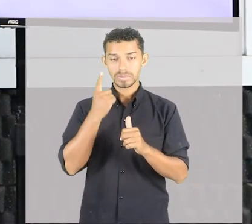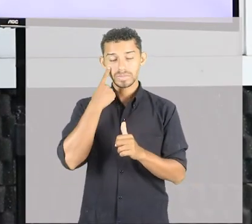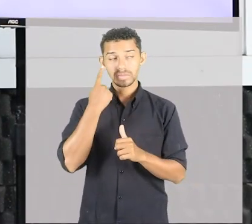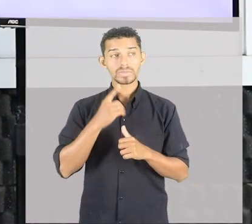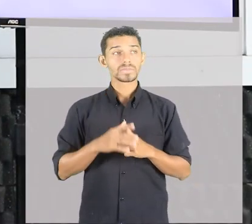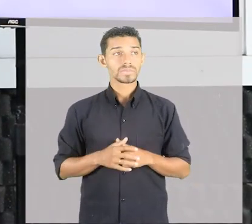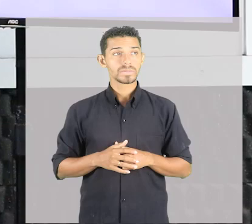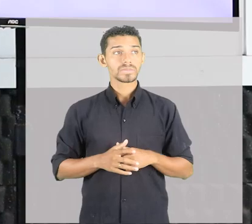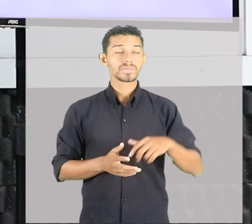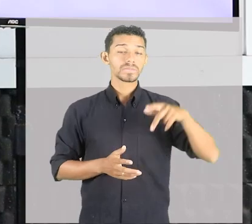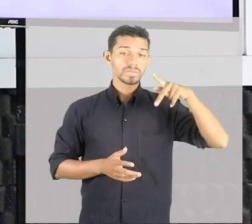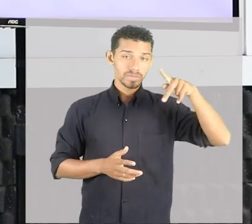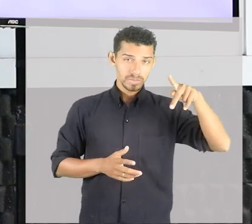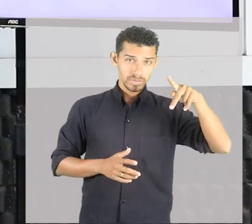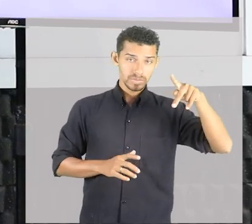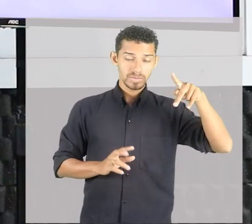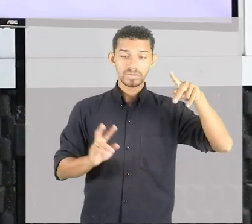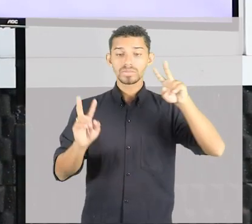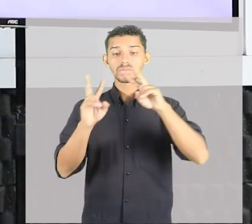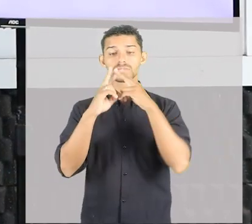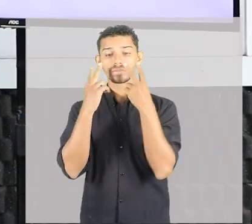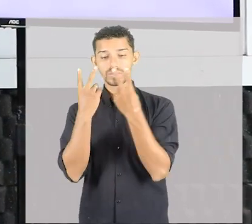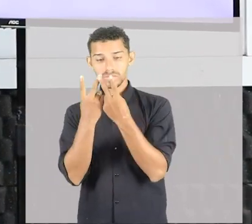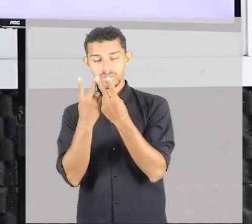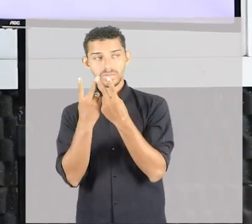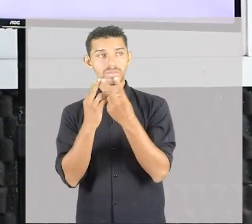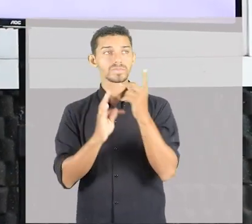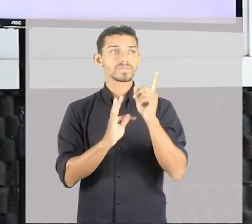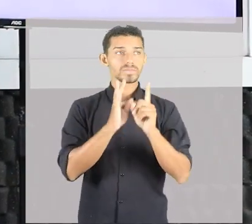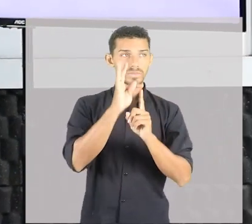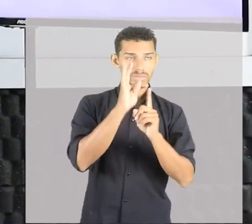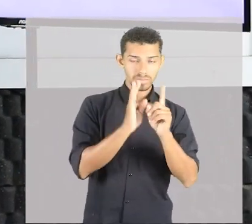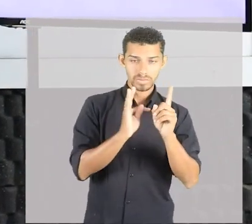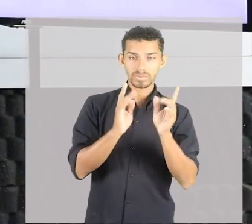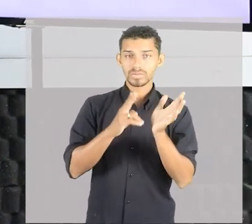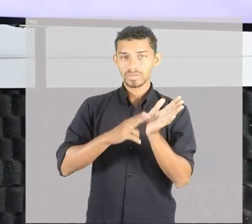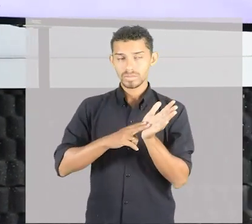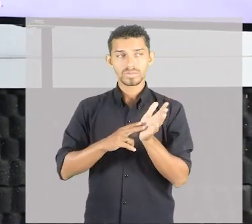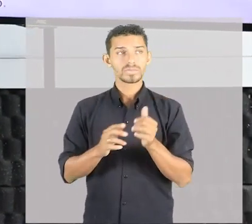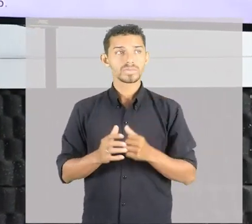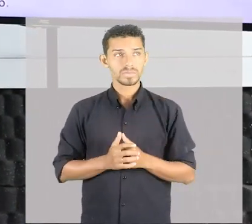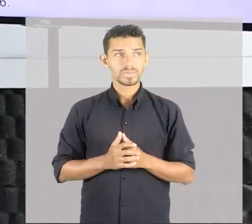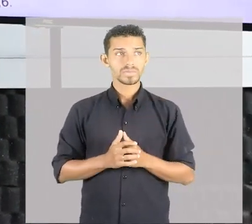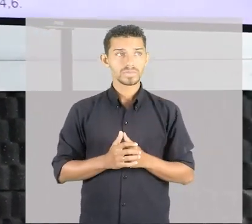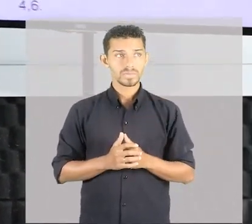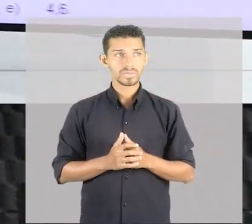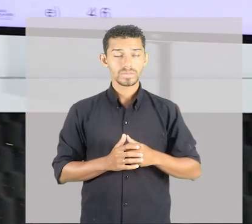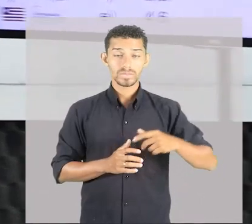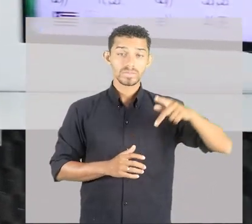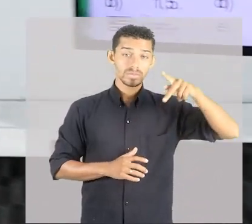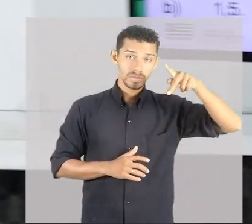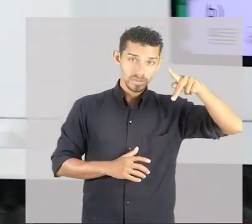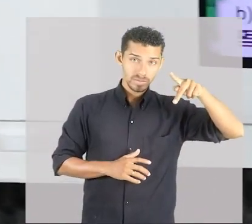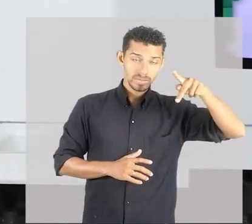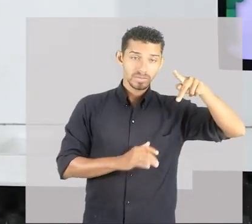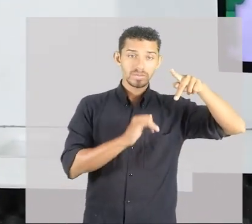volume temperatura é igual pressão